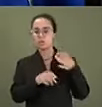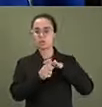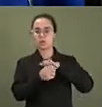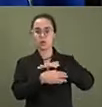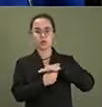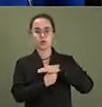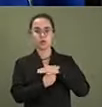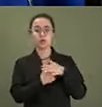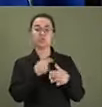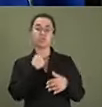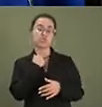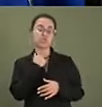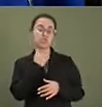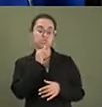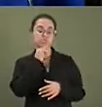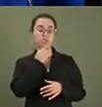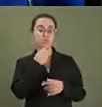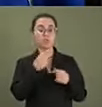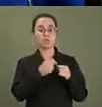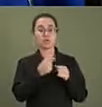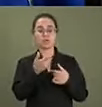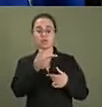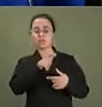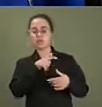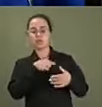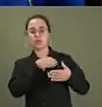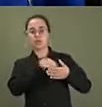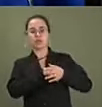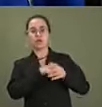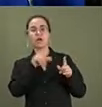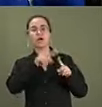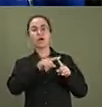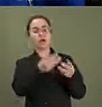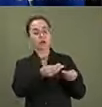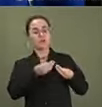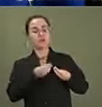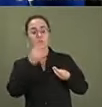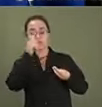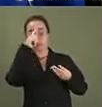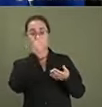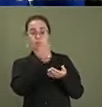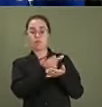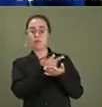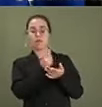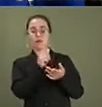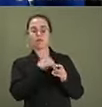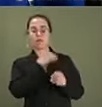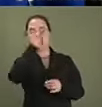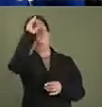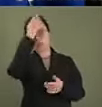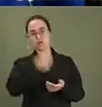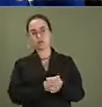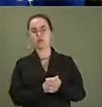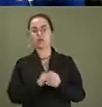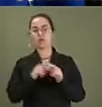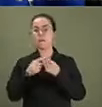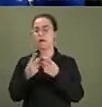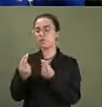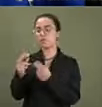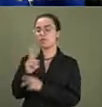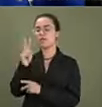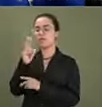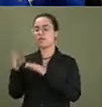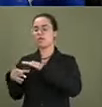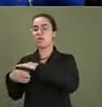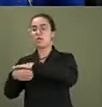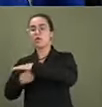vai ficar sem receber aí se caso com o povo vai cair inocente aí pega e recebe mas já pensou maioria das vezes com prova que é um corrupto E aí